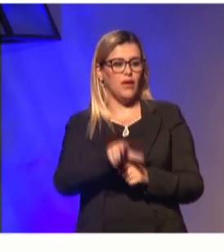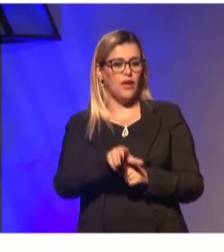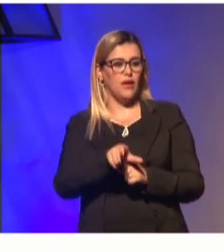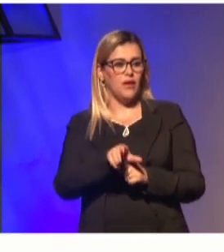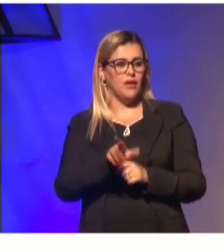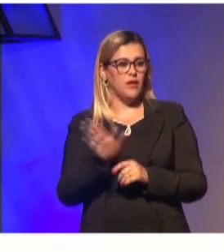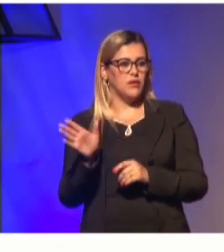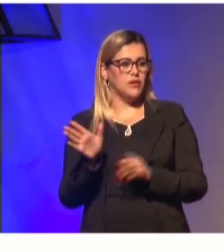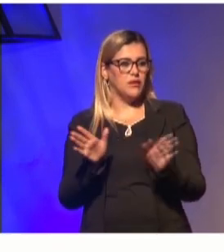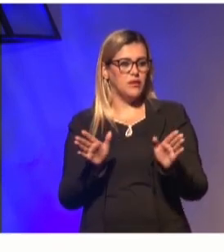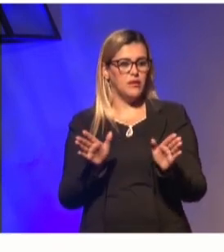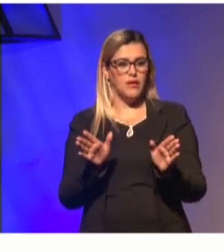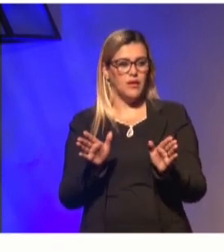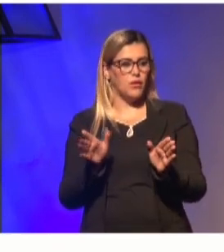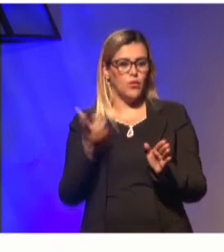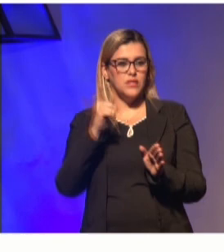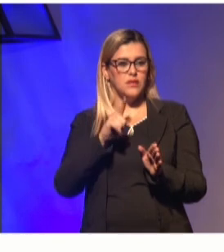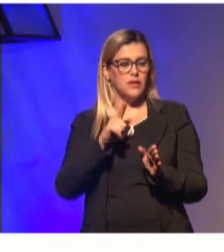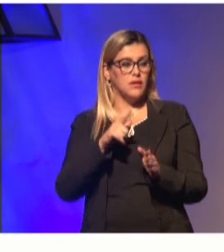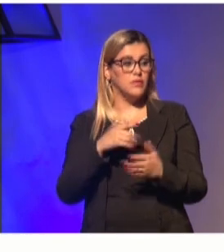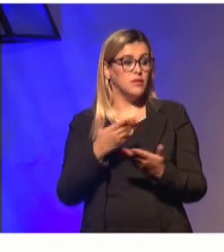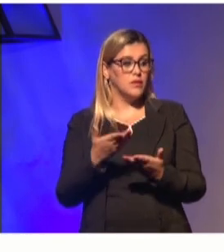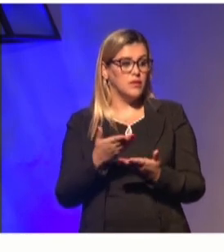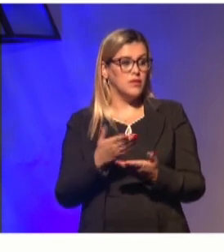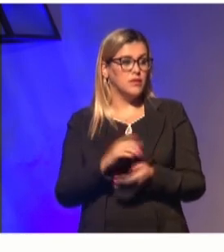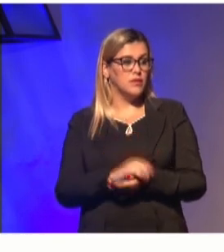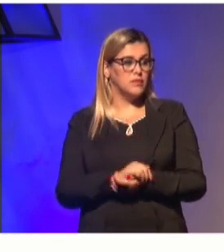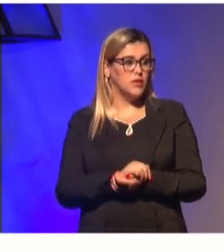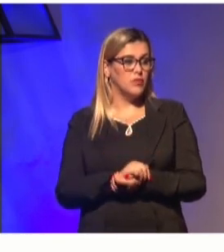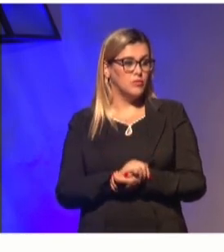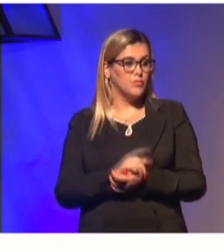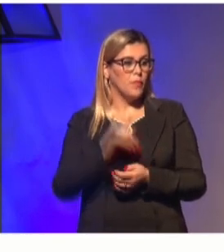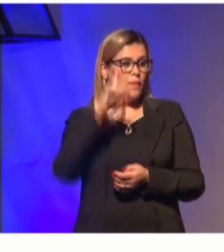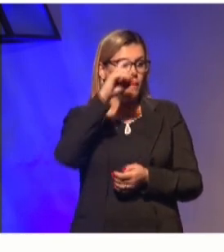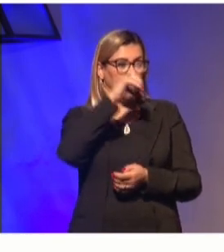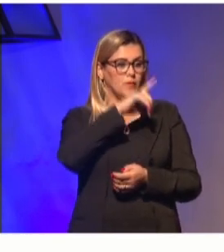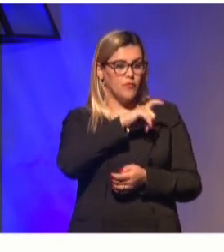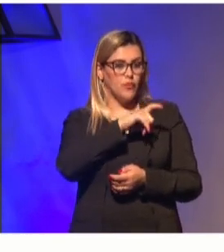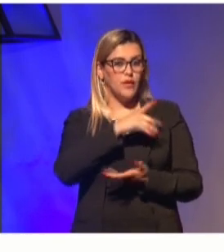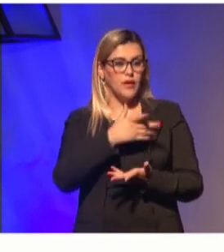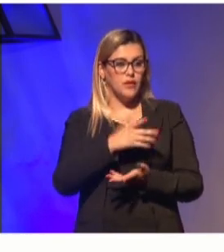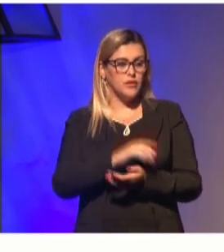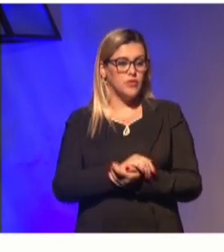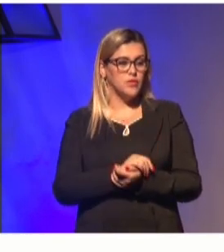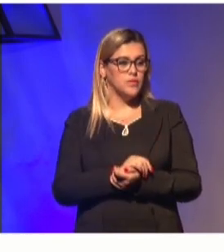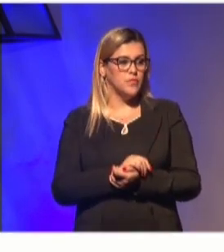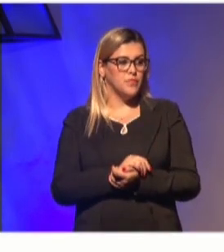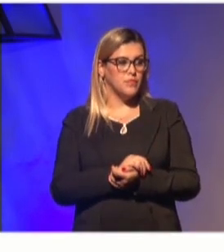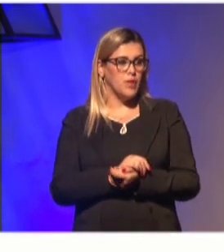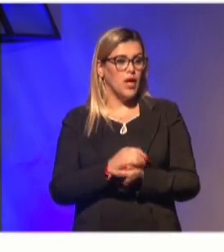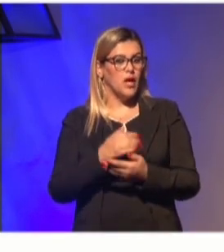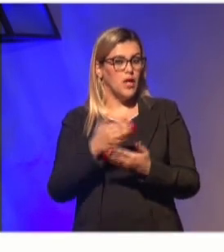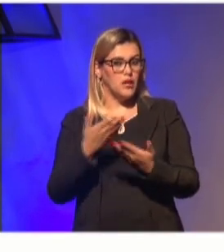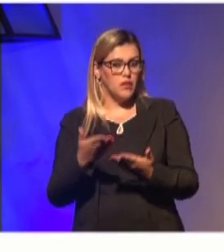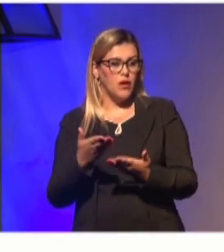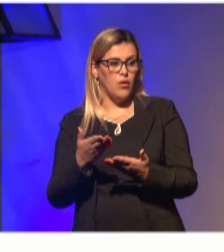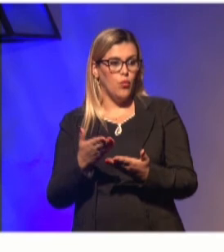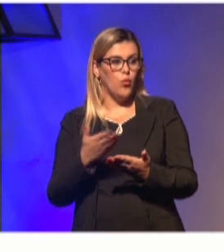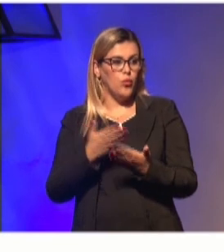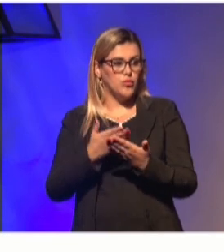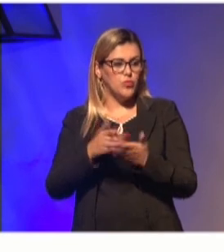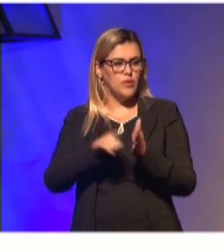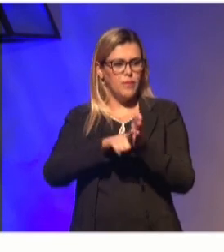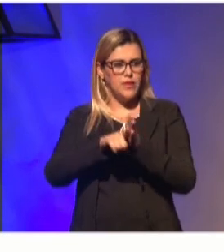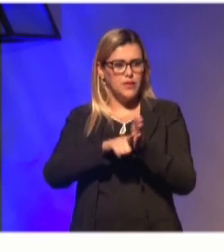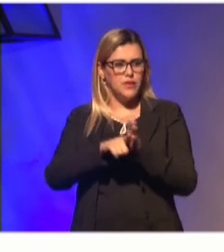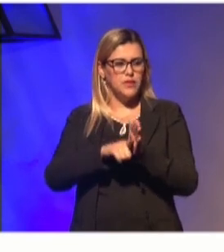esquerda. Isso é um sinal, muitas vezes, dessa perda da integração cortical. Então, os estudos que trazem essa questão